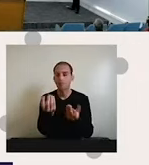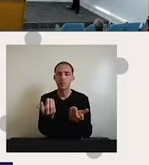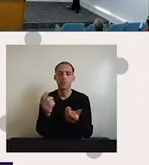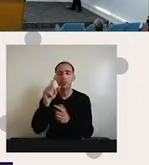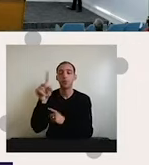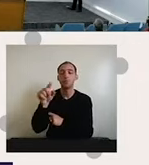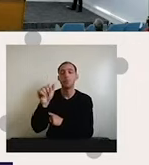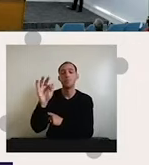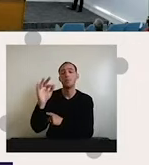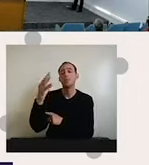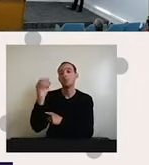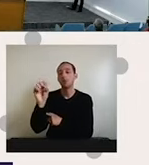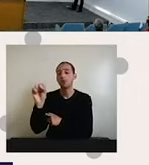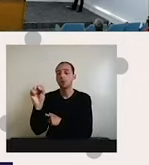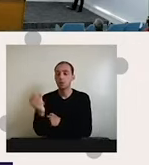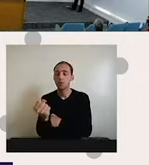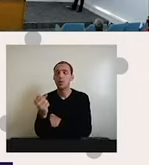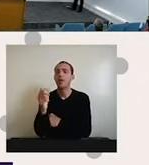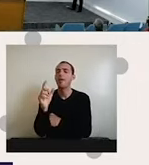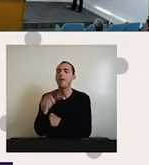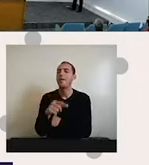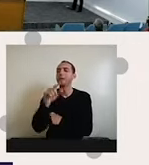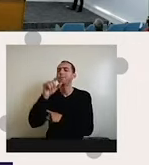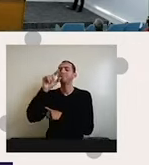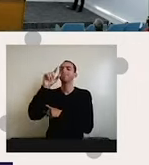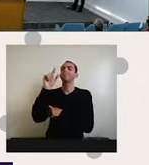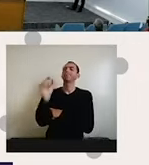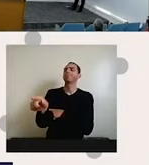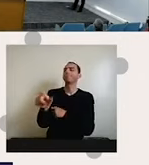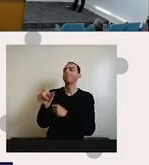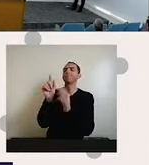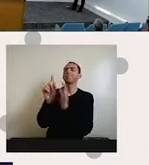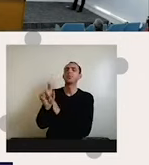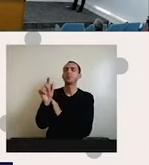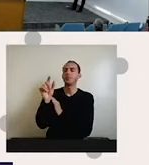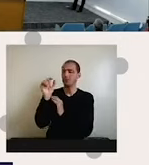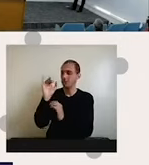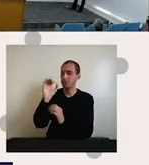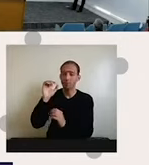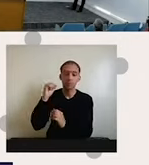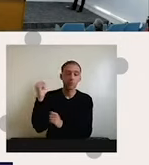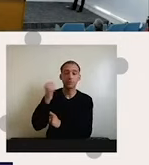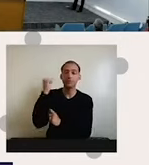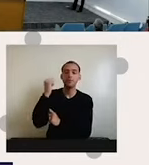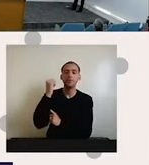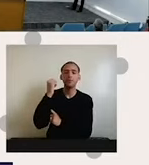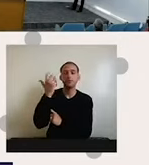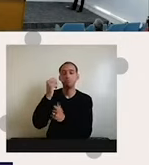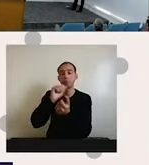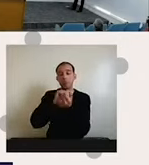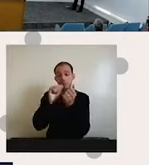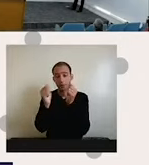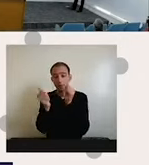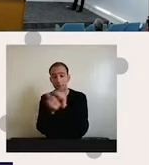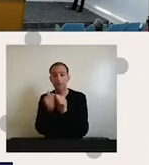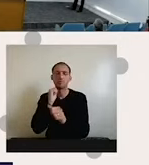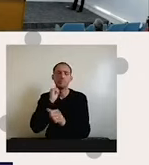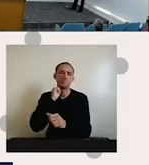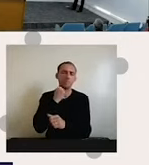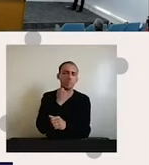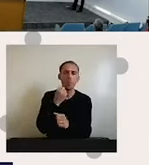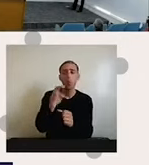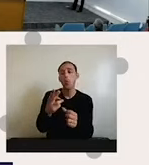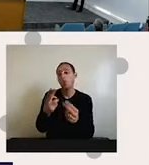adaptação, estresse pós-traumático, que fala um pouco sobre as circunstâncias relativas a condições de trabalho, e que,